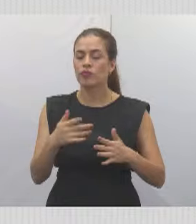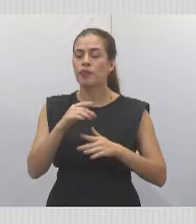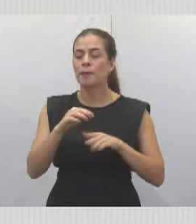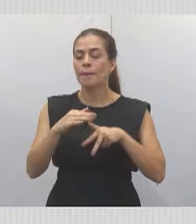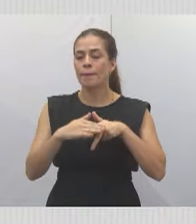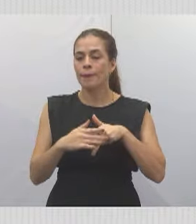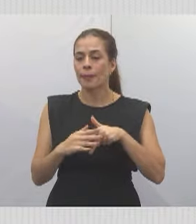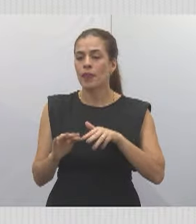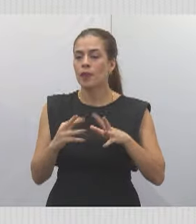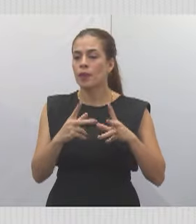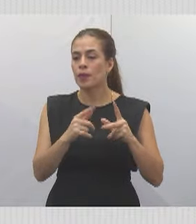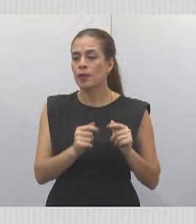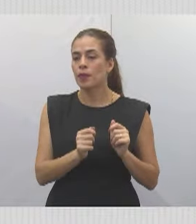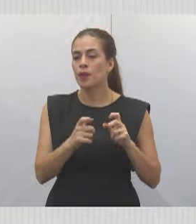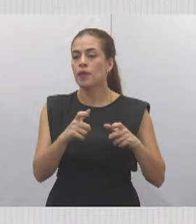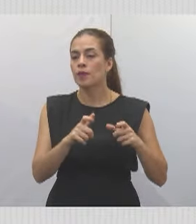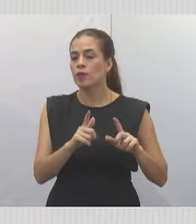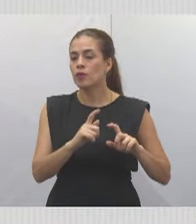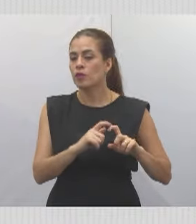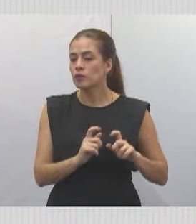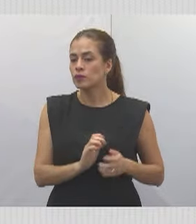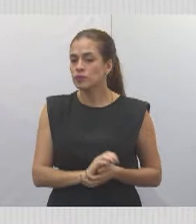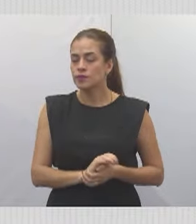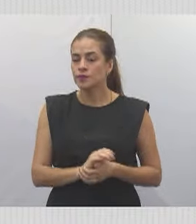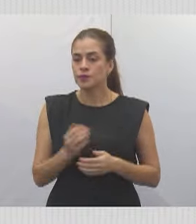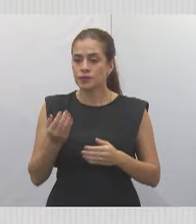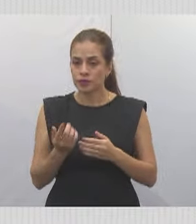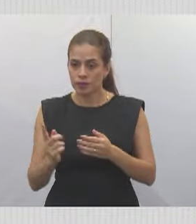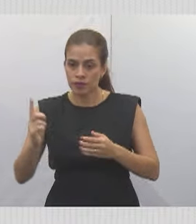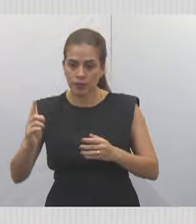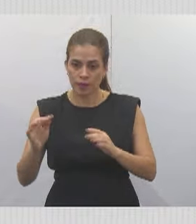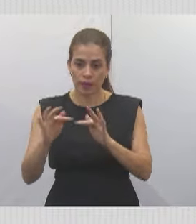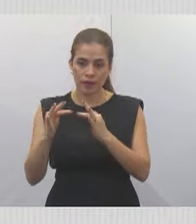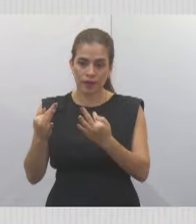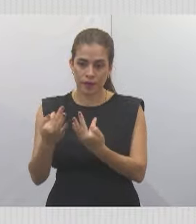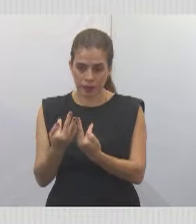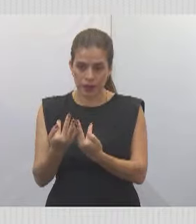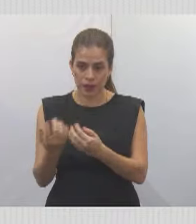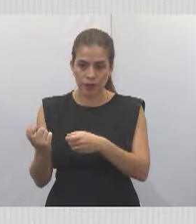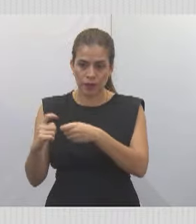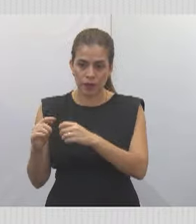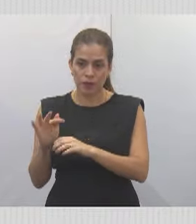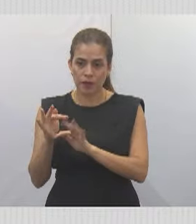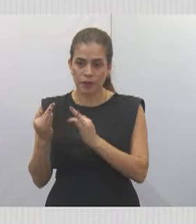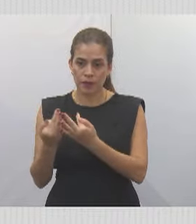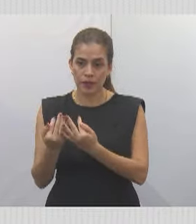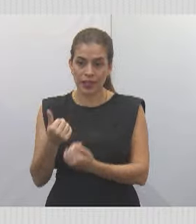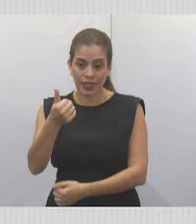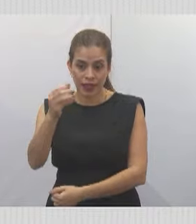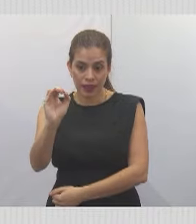produção também do consultório na rua. Inserção familiar, foram inseridos 10